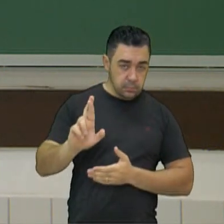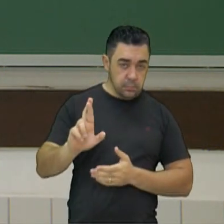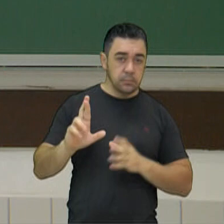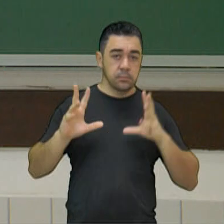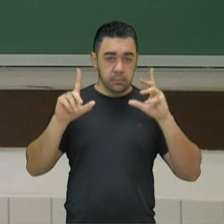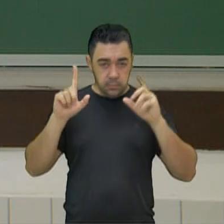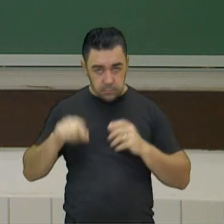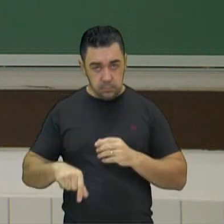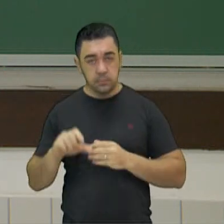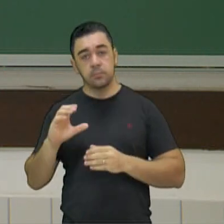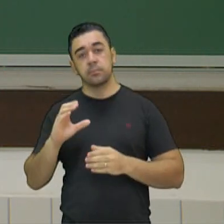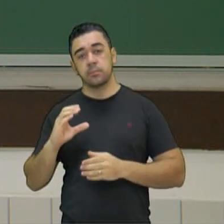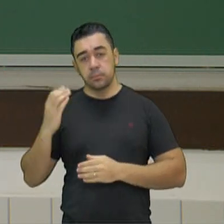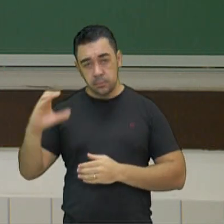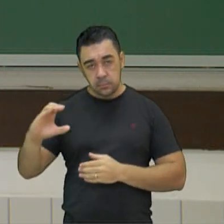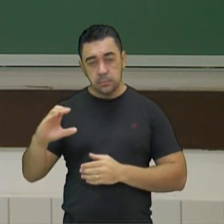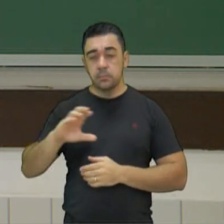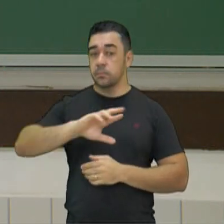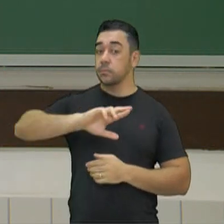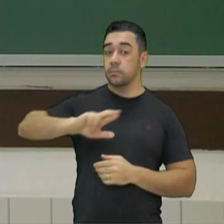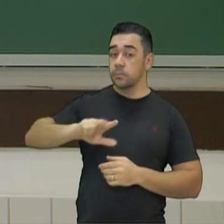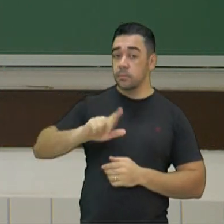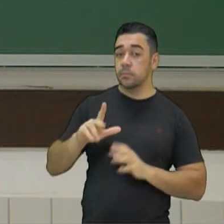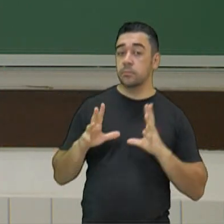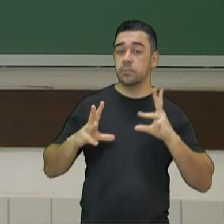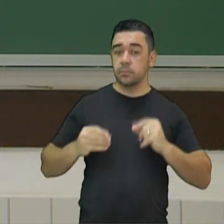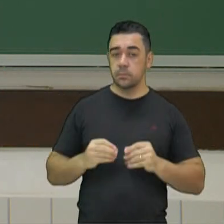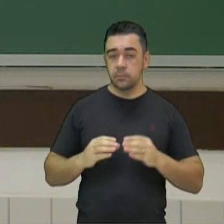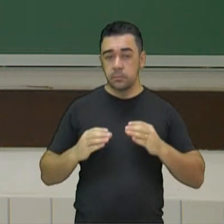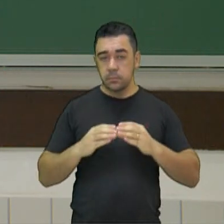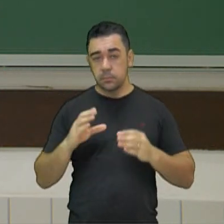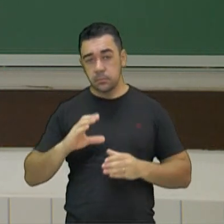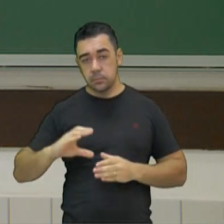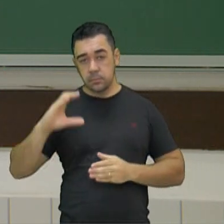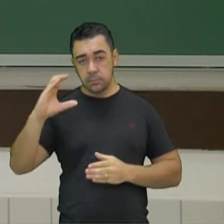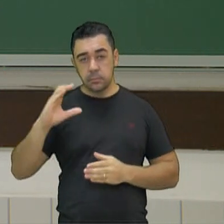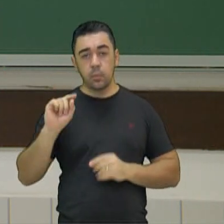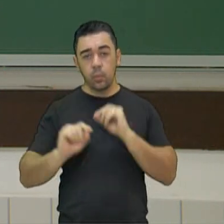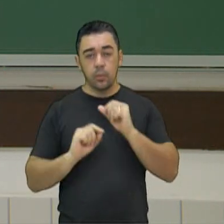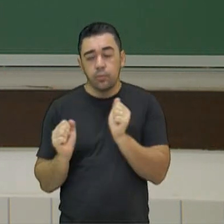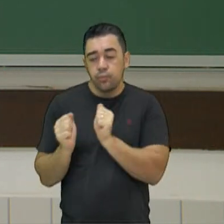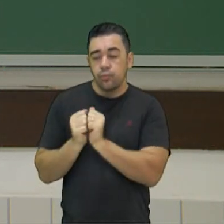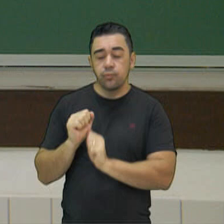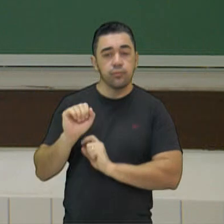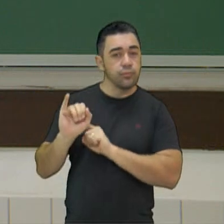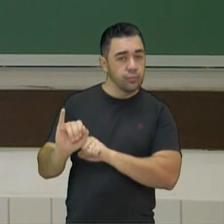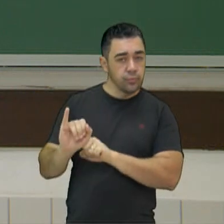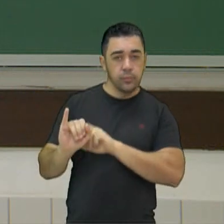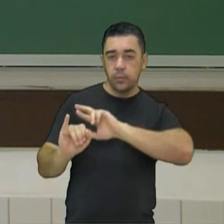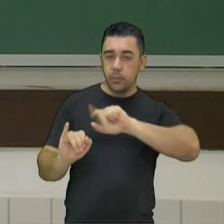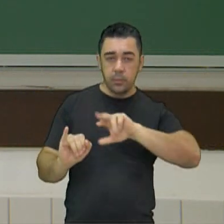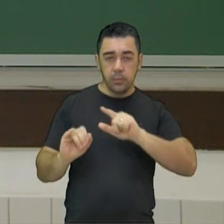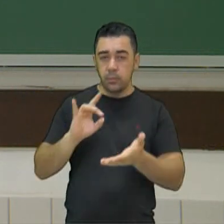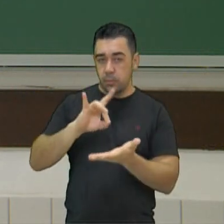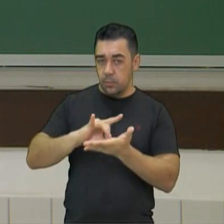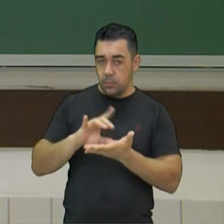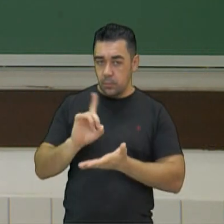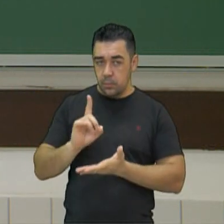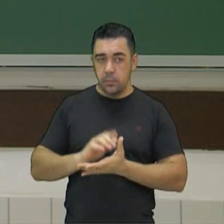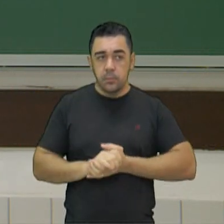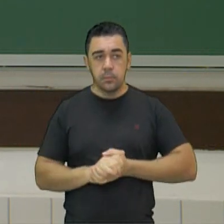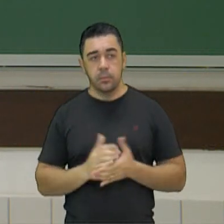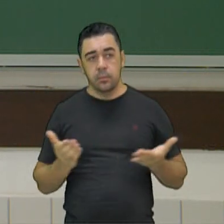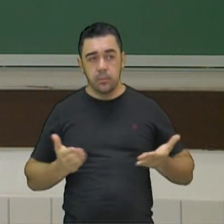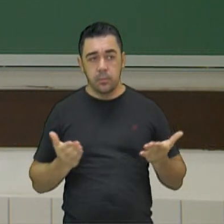são reais. Quais que não são? Aqueles acompanhados da unidade imaginária. Tudo bem? Então aqui eu